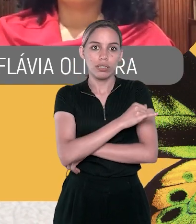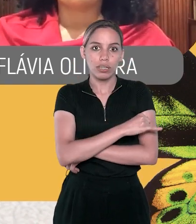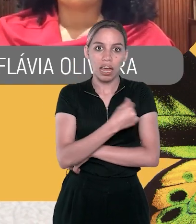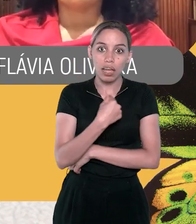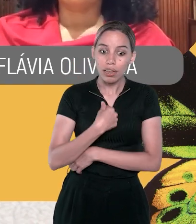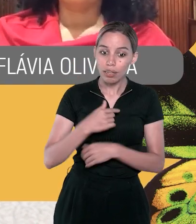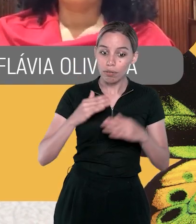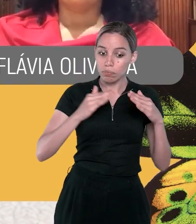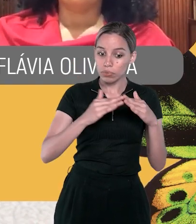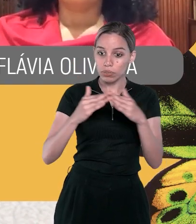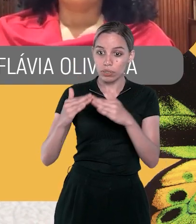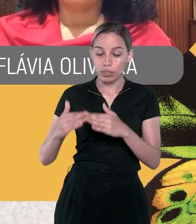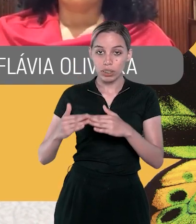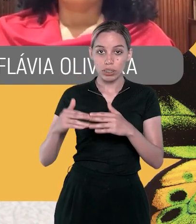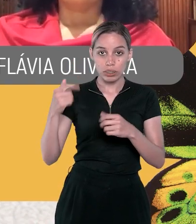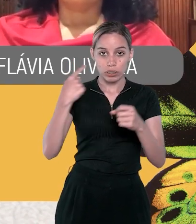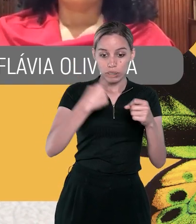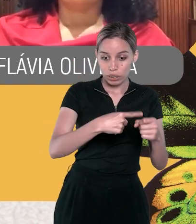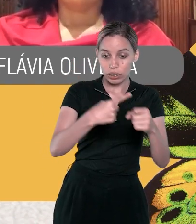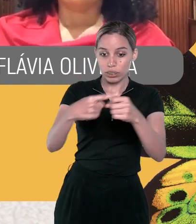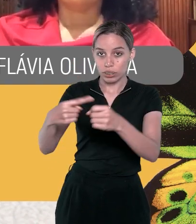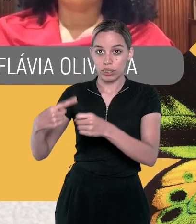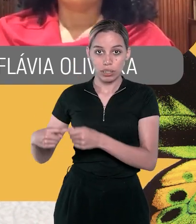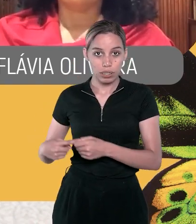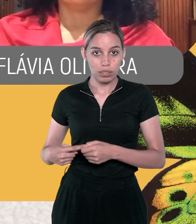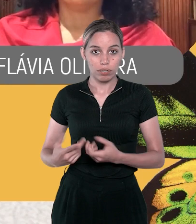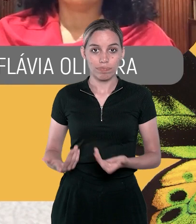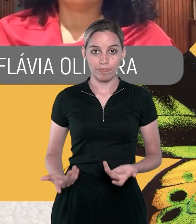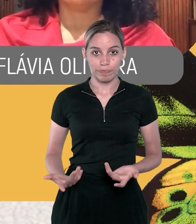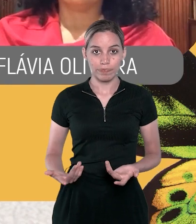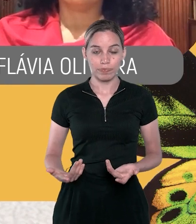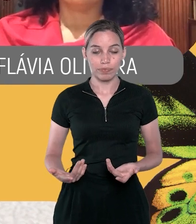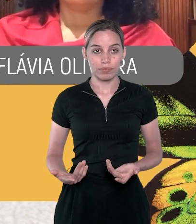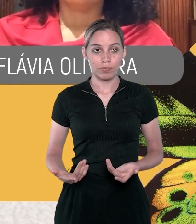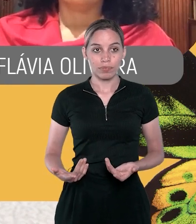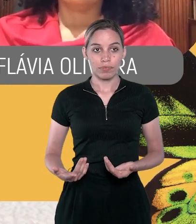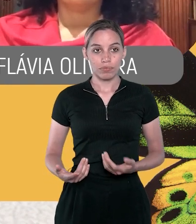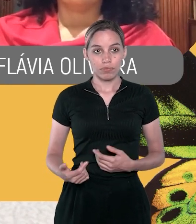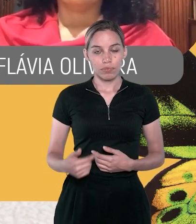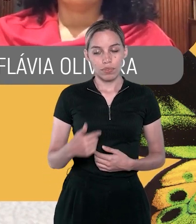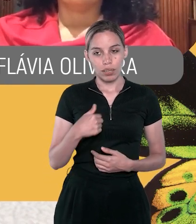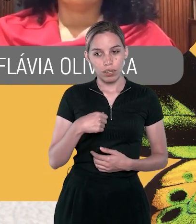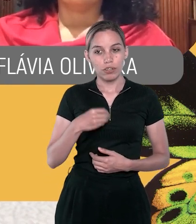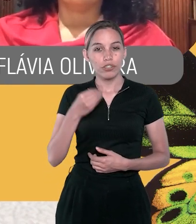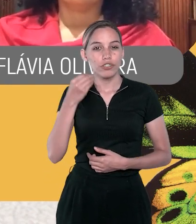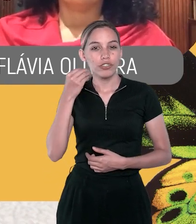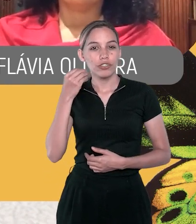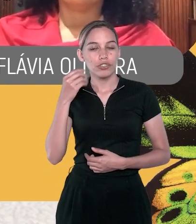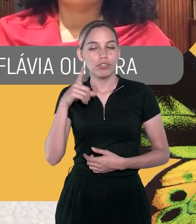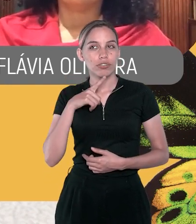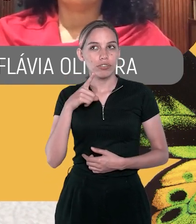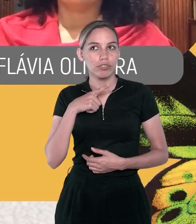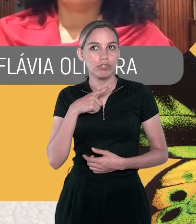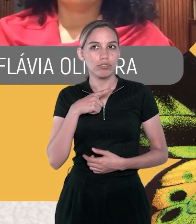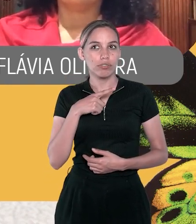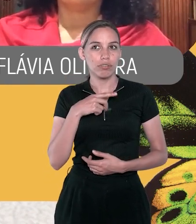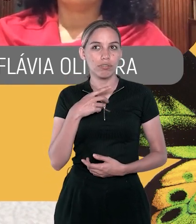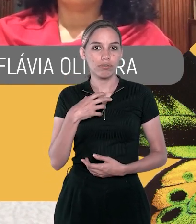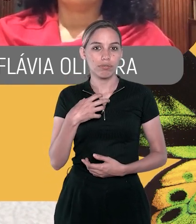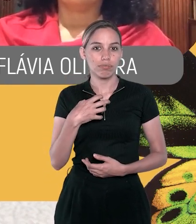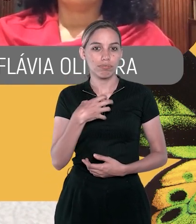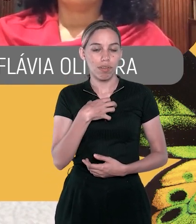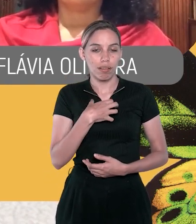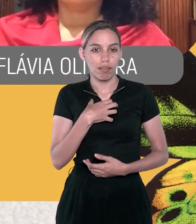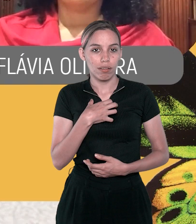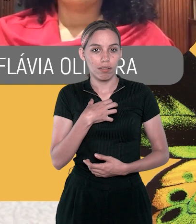tempo. Né? E é engraçado, porque eu tive essa mesma sensação quando eu fui estudar nos Estados